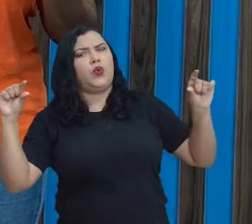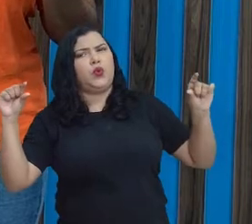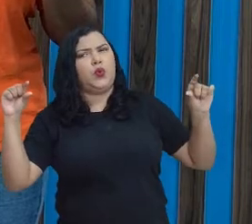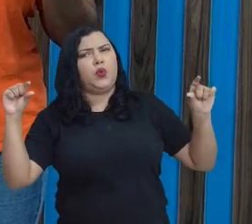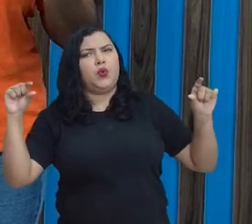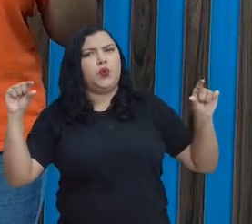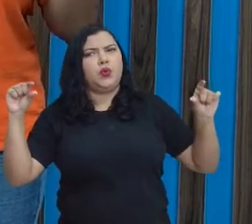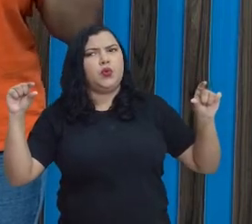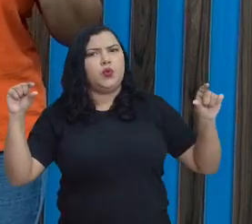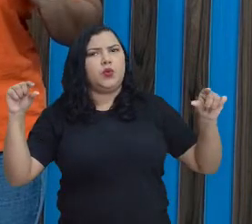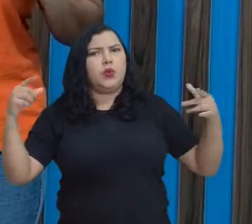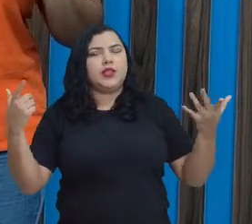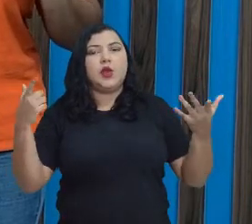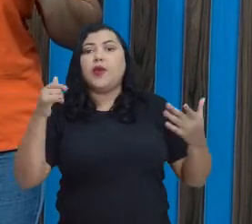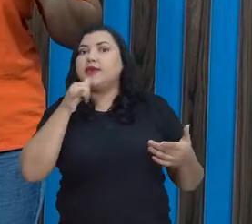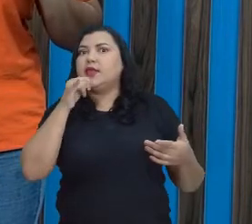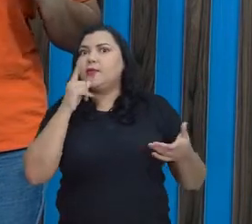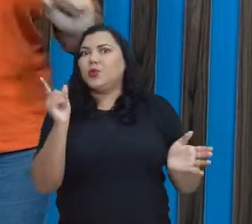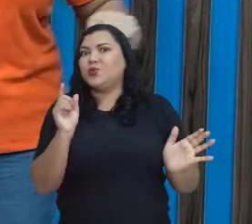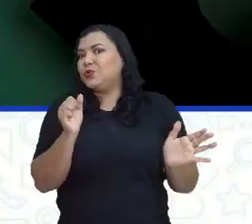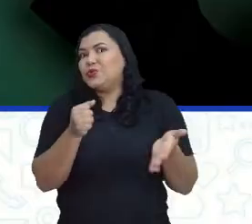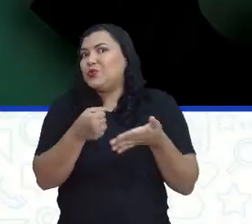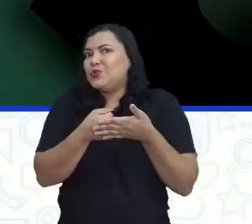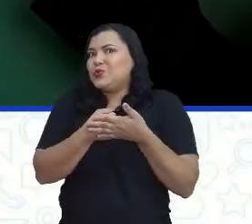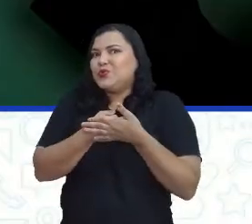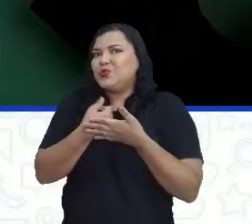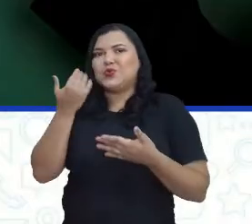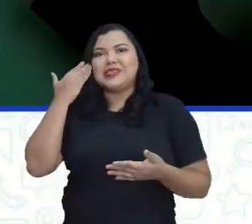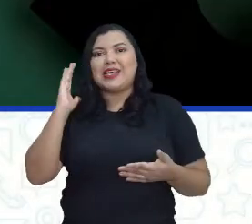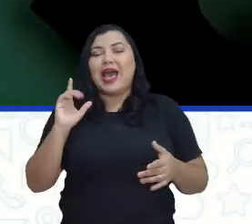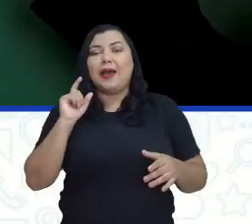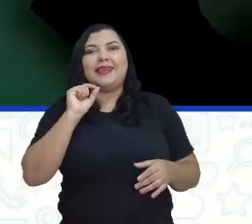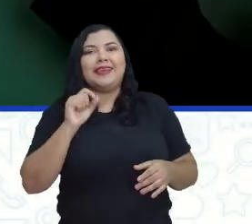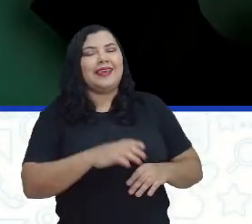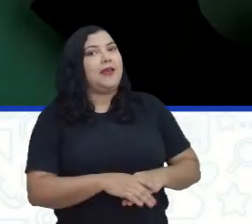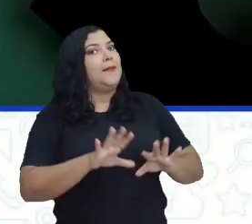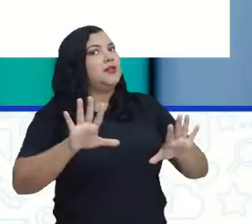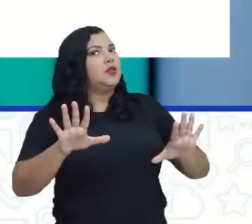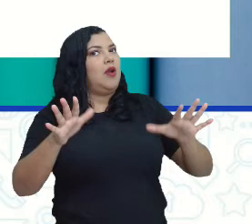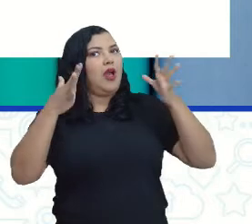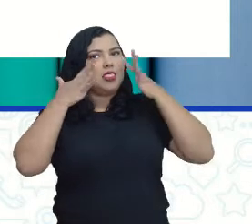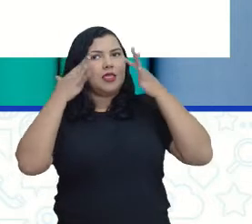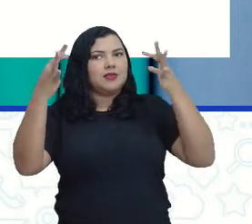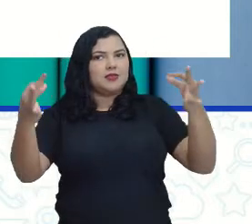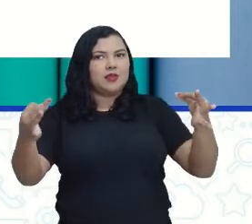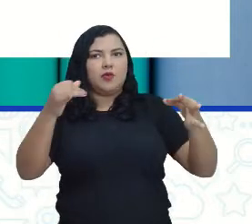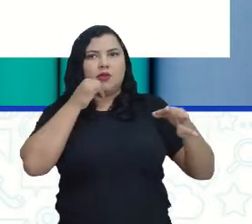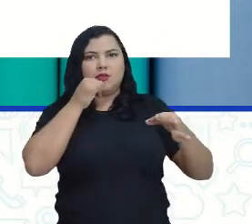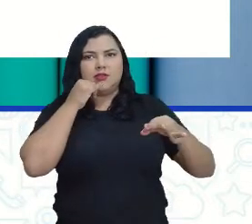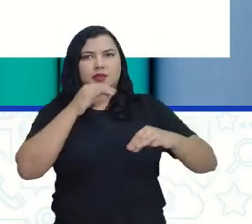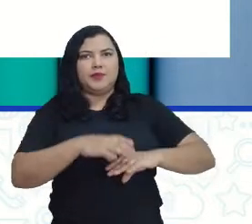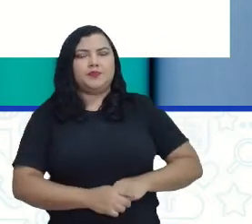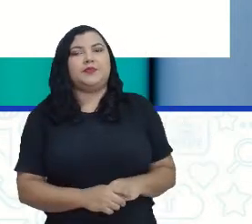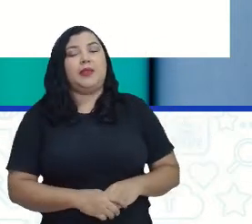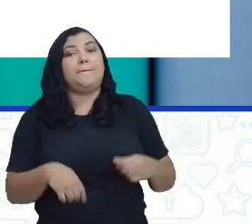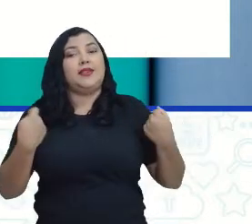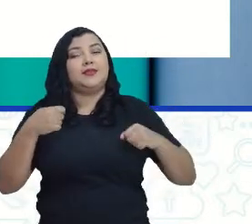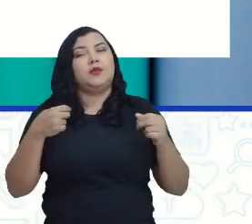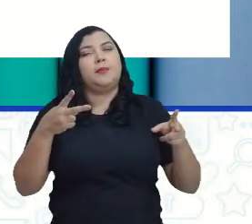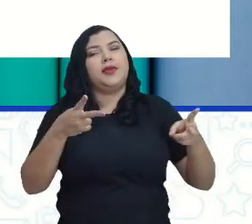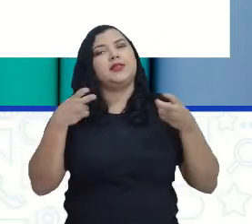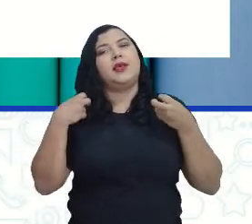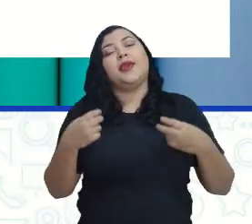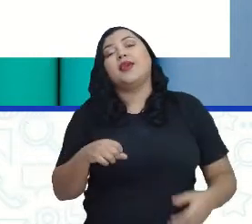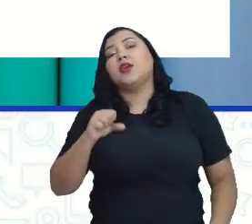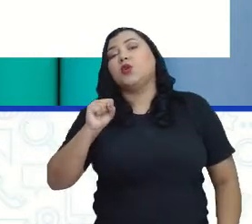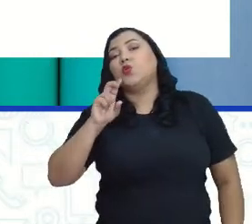Mas aí, atenção, que esta aqui é a pegadinha. A gente tem que prestar atenção que o sujeito